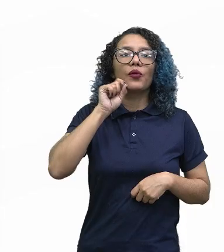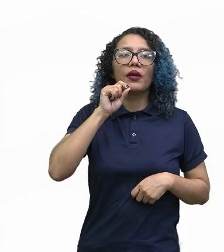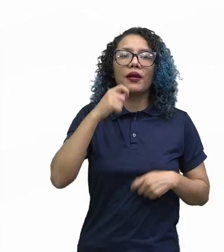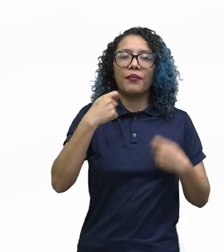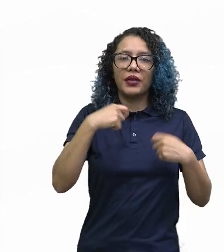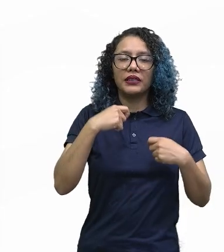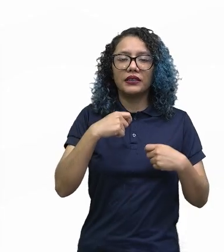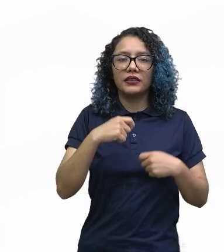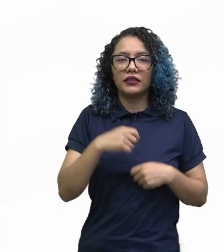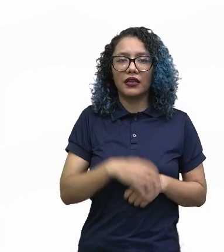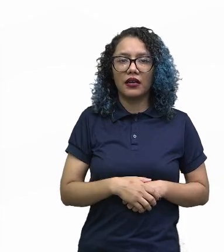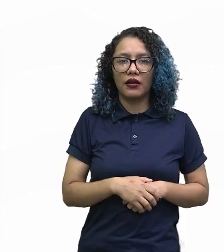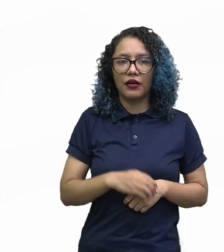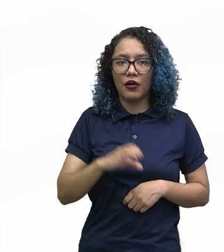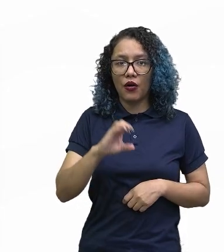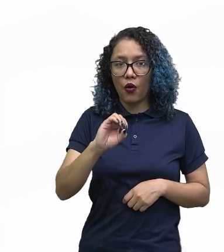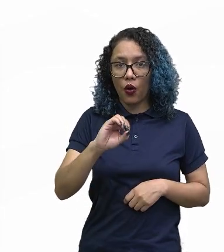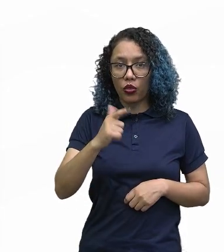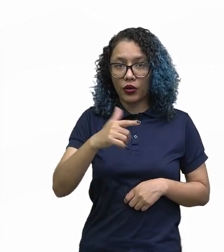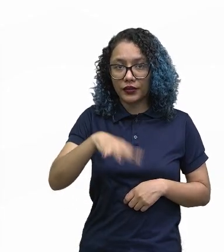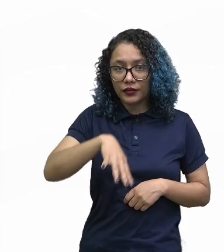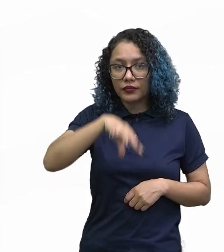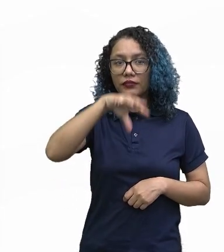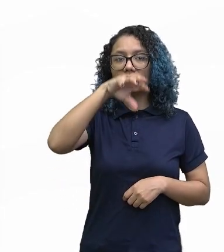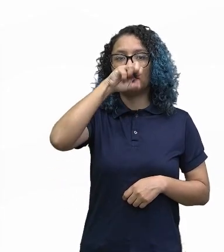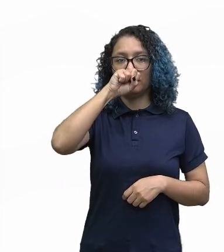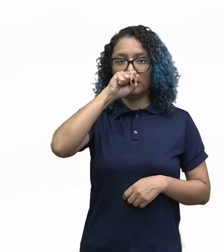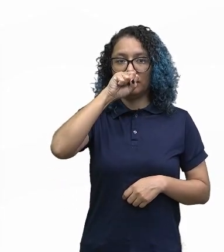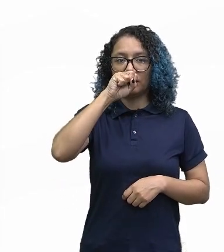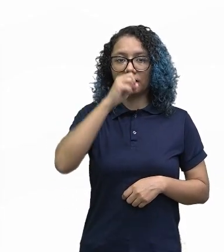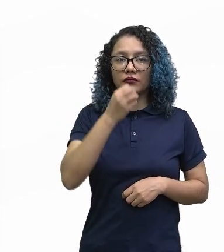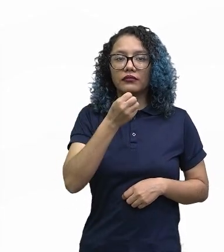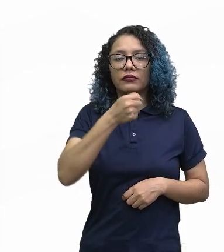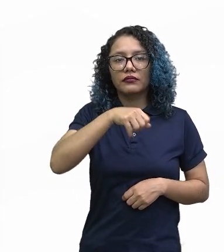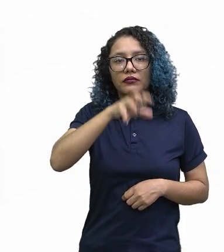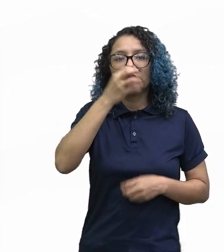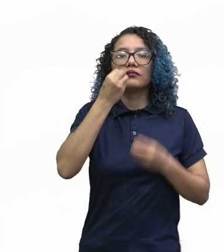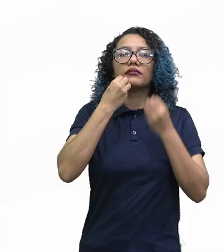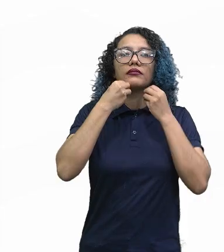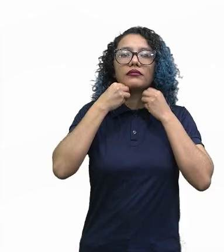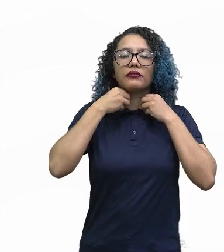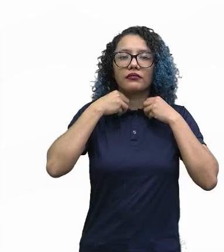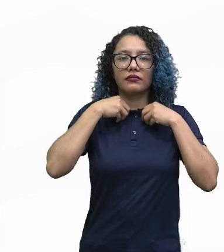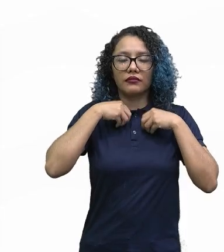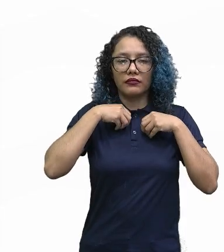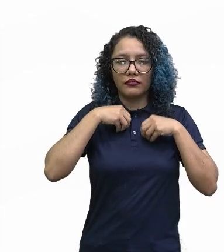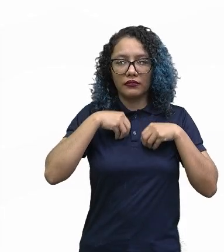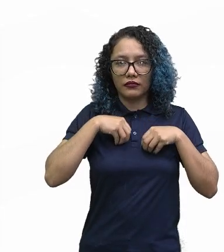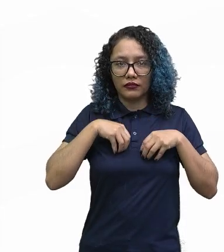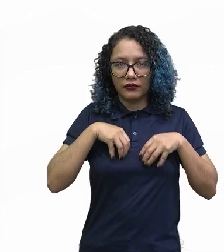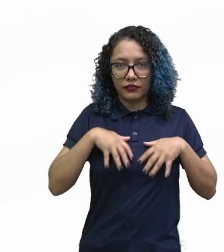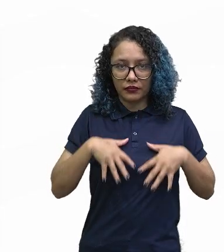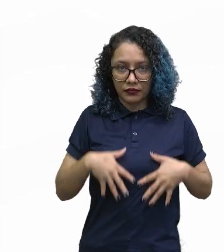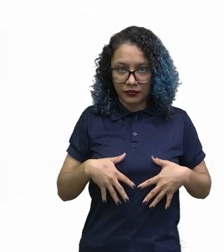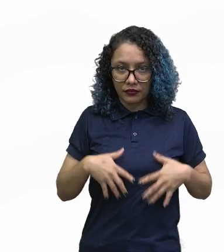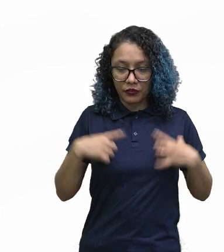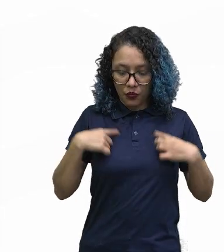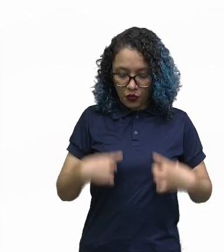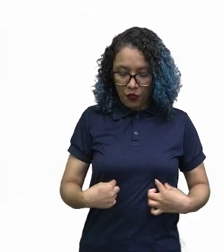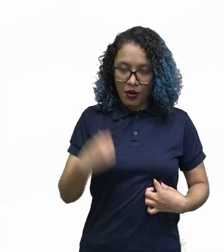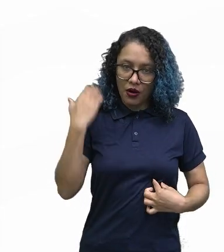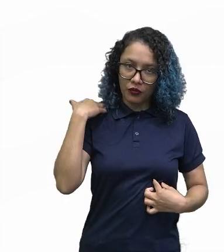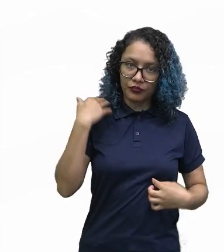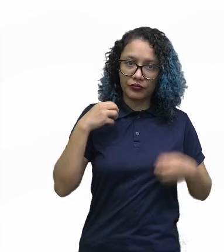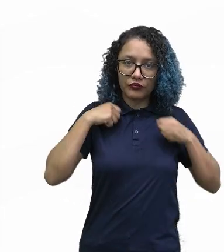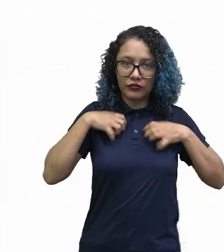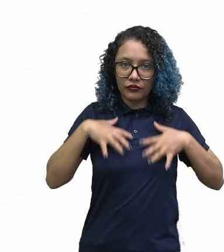retirar ali o oxigênio do ar. Né? Esse oxigênio ele vai entrar no nosso corpo pelas vias respiratórias, chega no pulmão, a gente tem